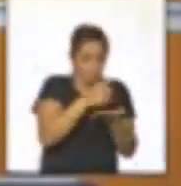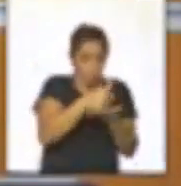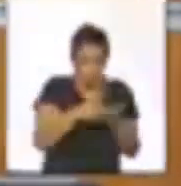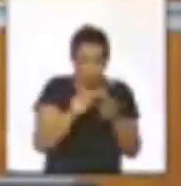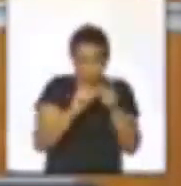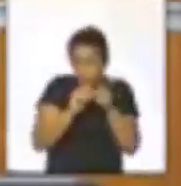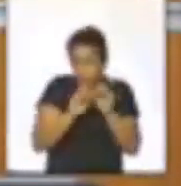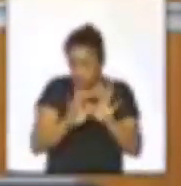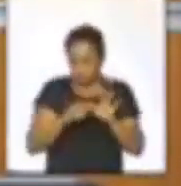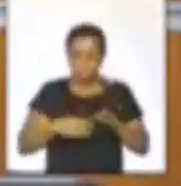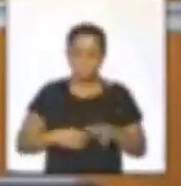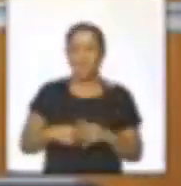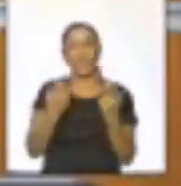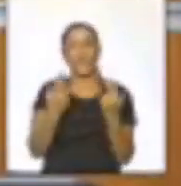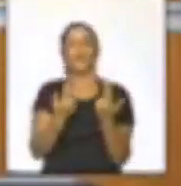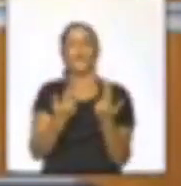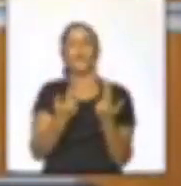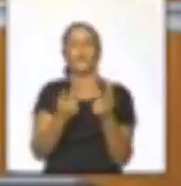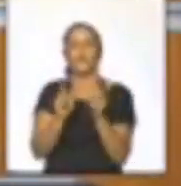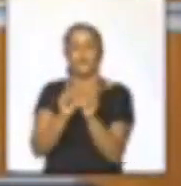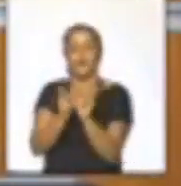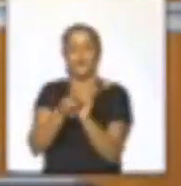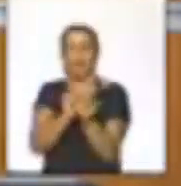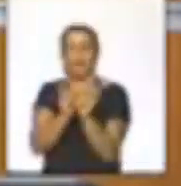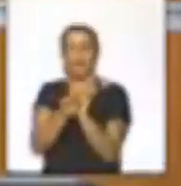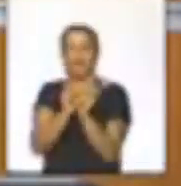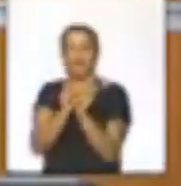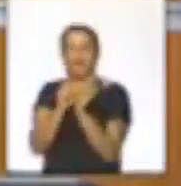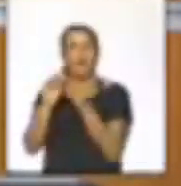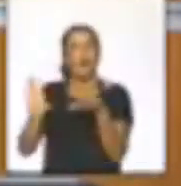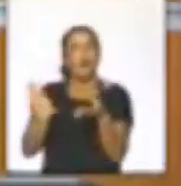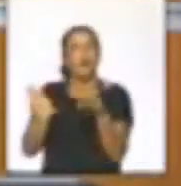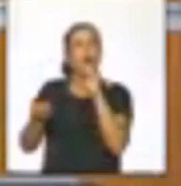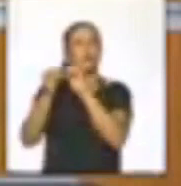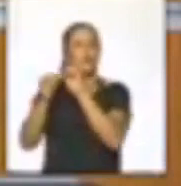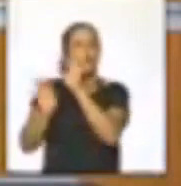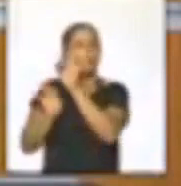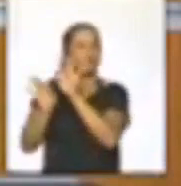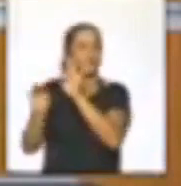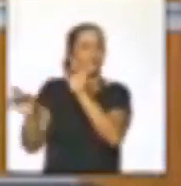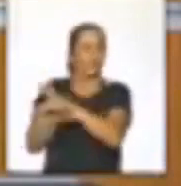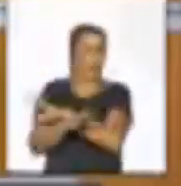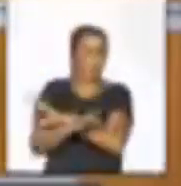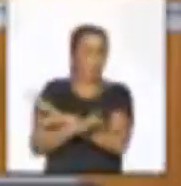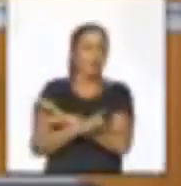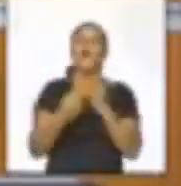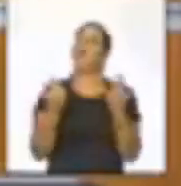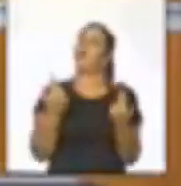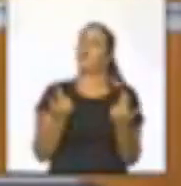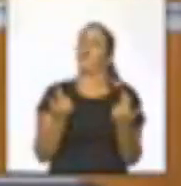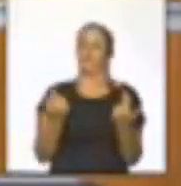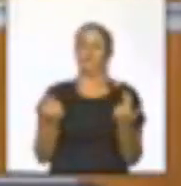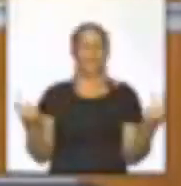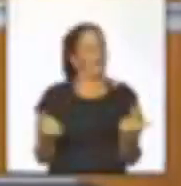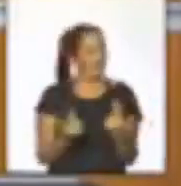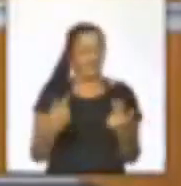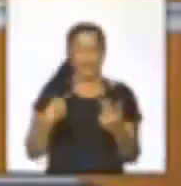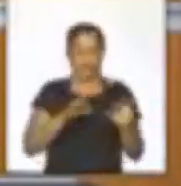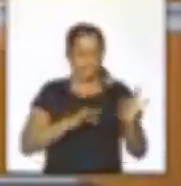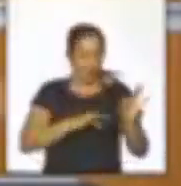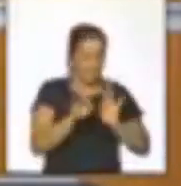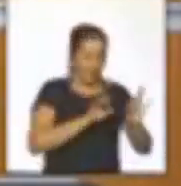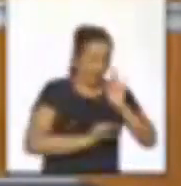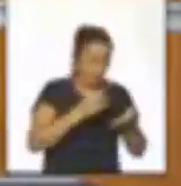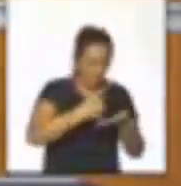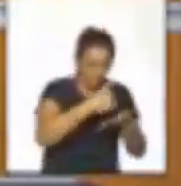resolve. Você está executando. Então, o que que acontece? Você executou o algoritmo, no final sai aquele bolo bom